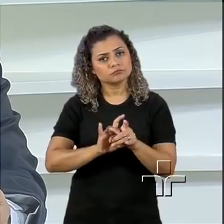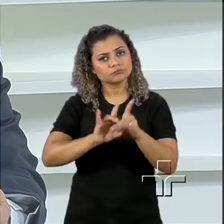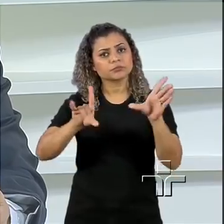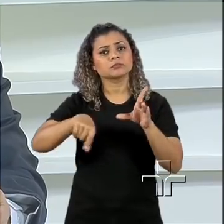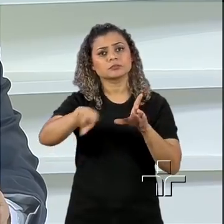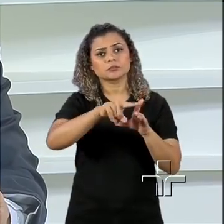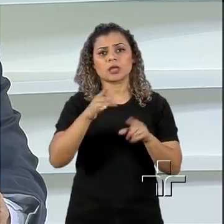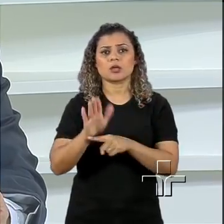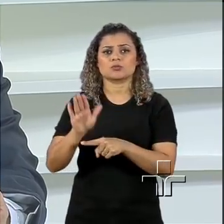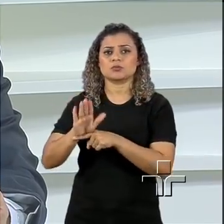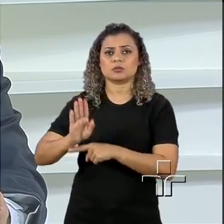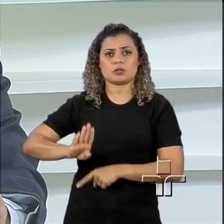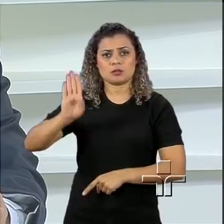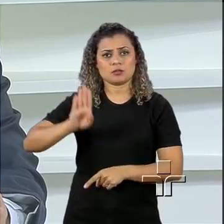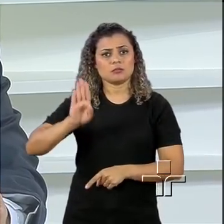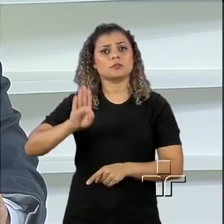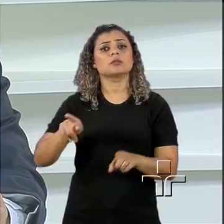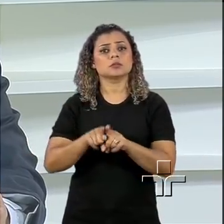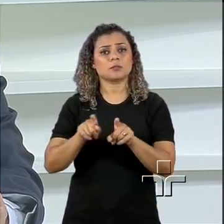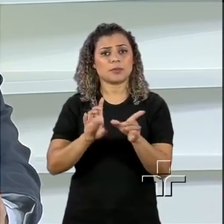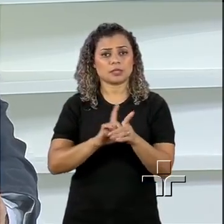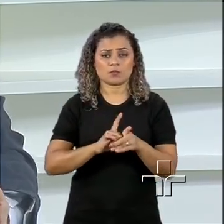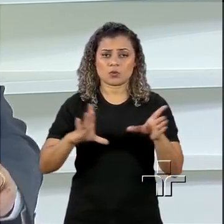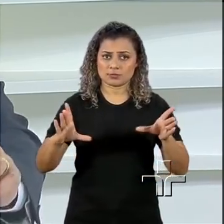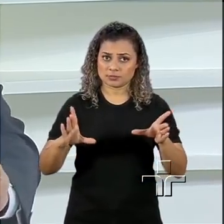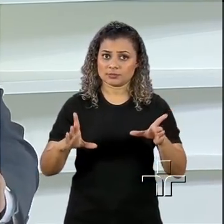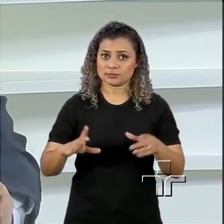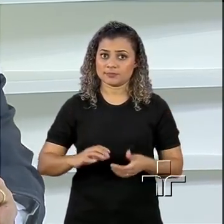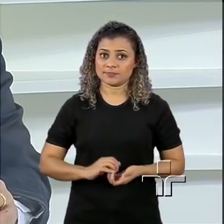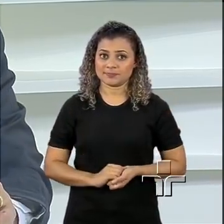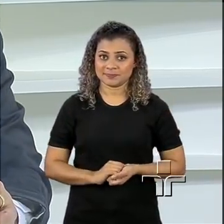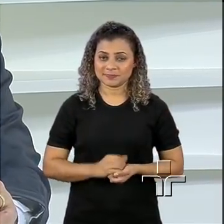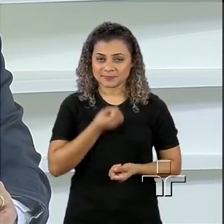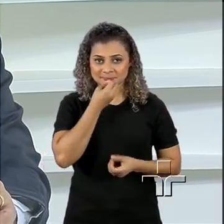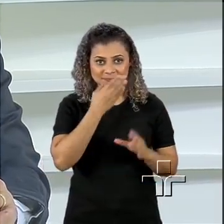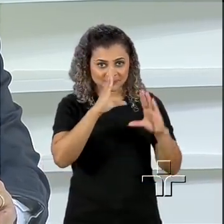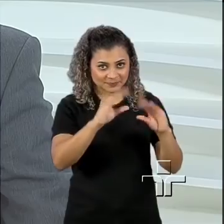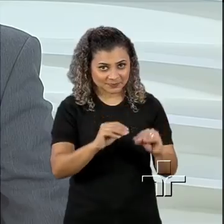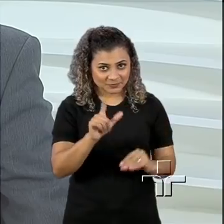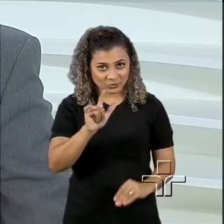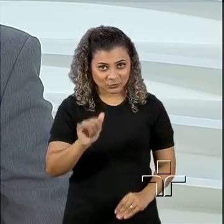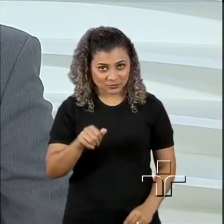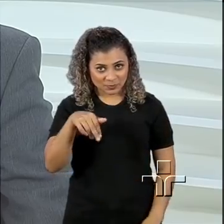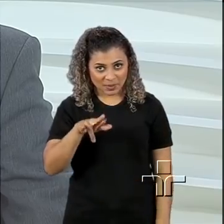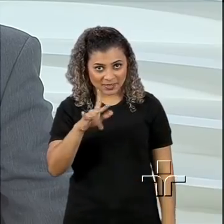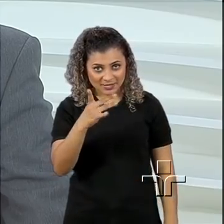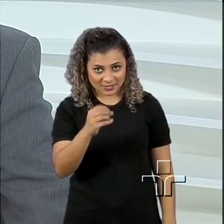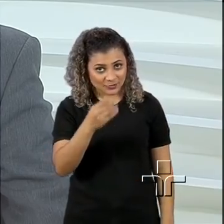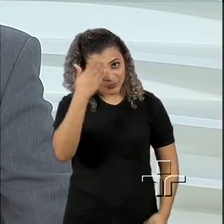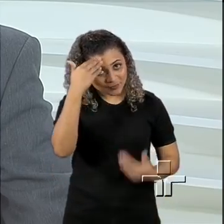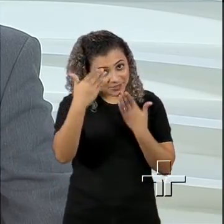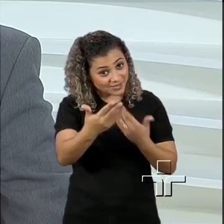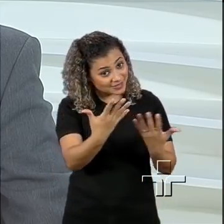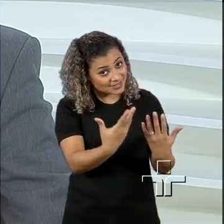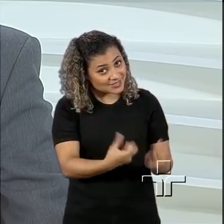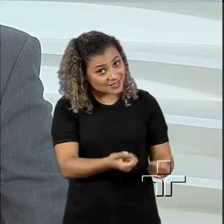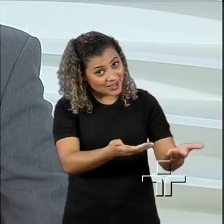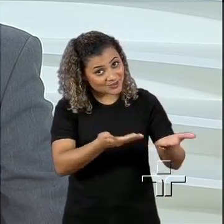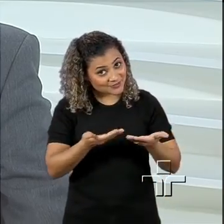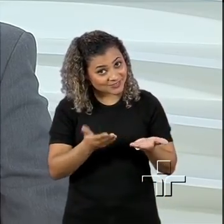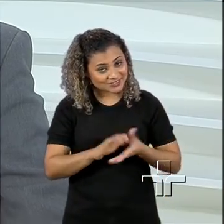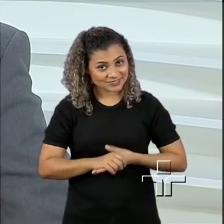dos eleitores e a democracia. Boa noite, Luiz Marinho. Muito obrigado por aceitar nosso